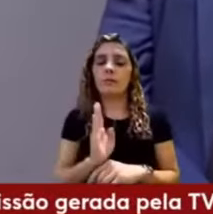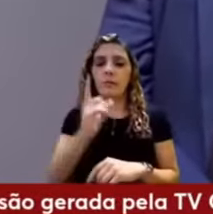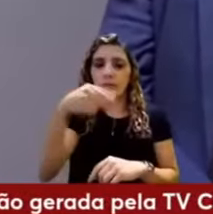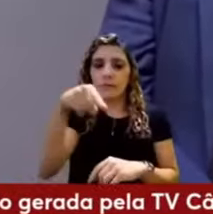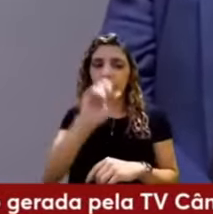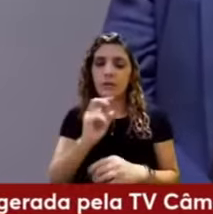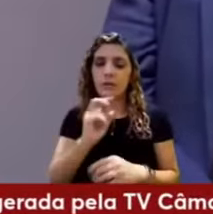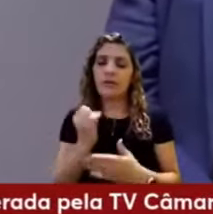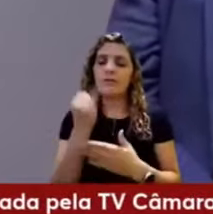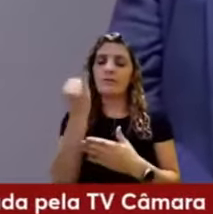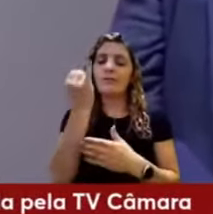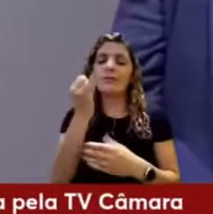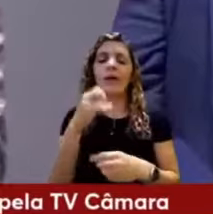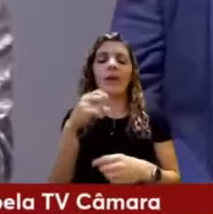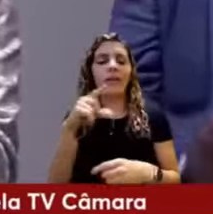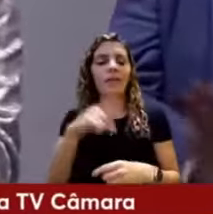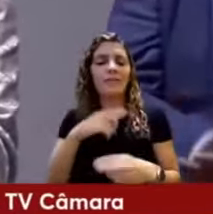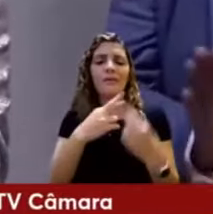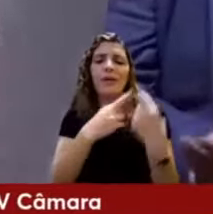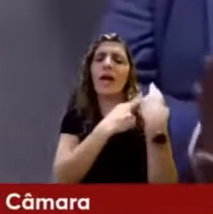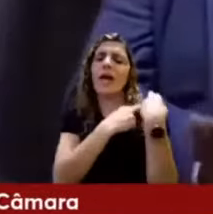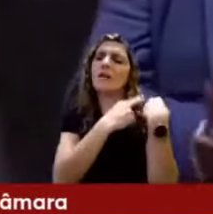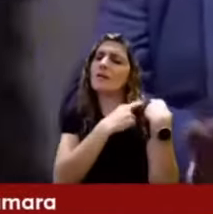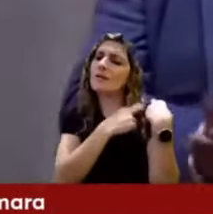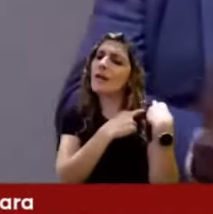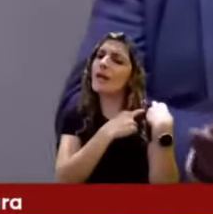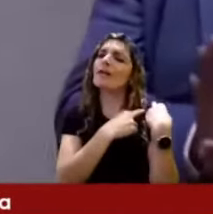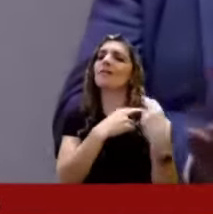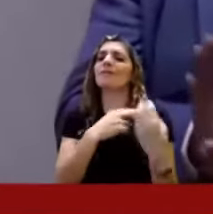tendo muita responsabilidade, viu, Atush? Porque